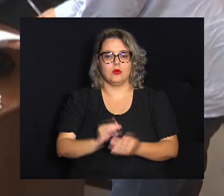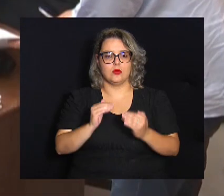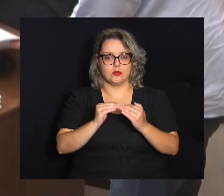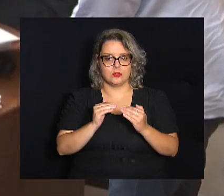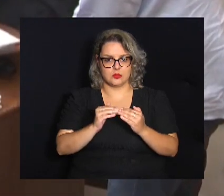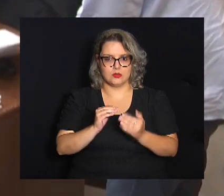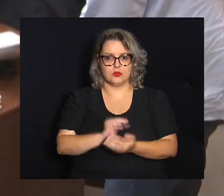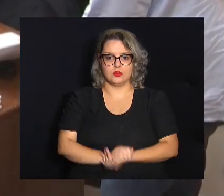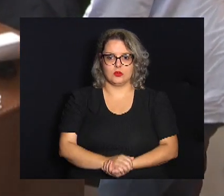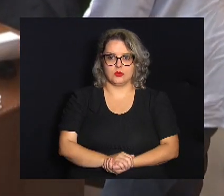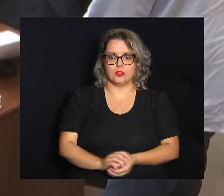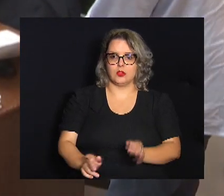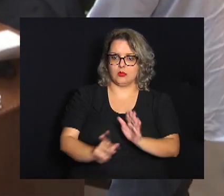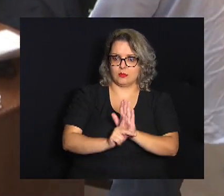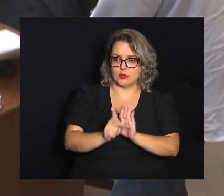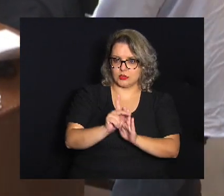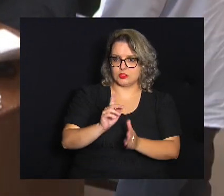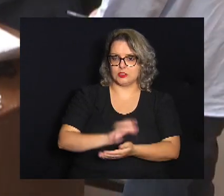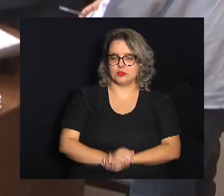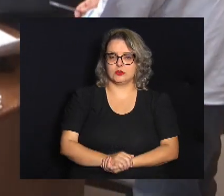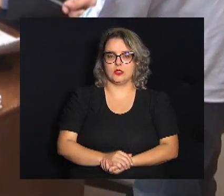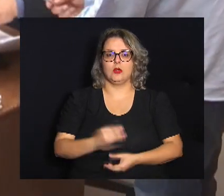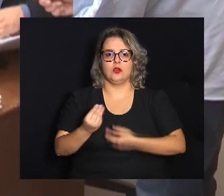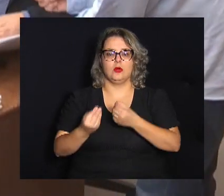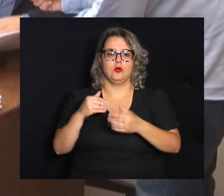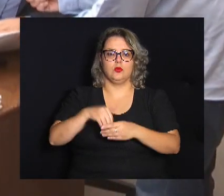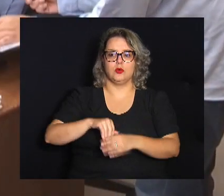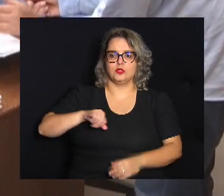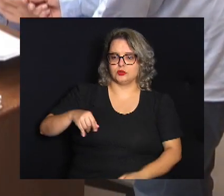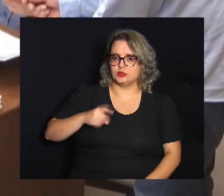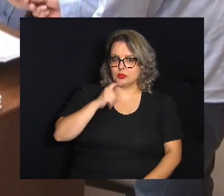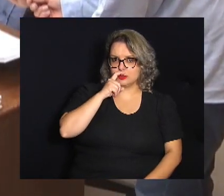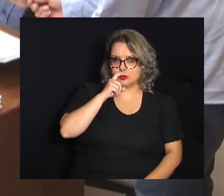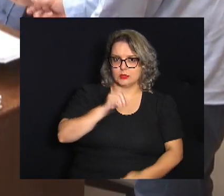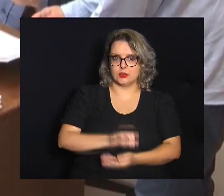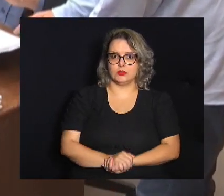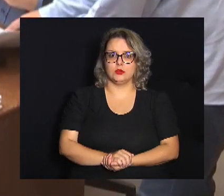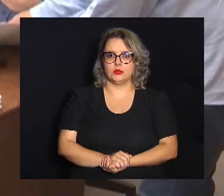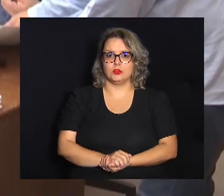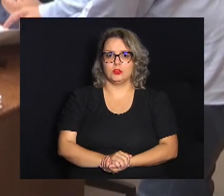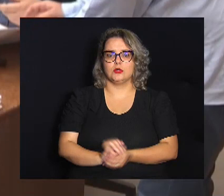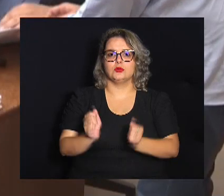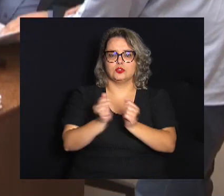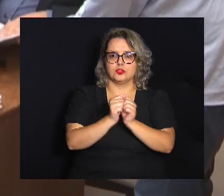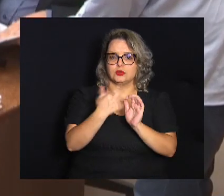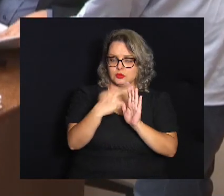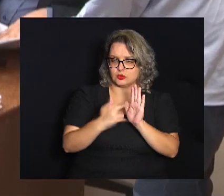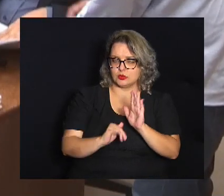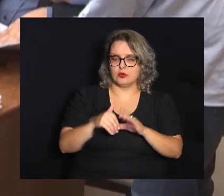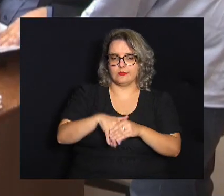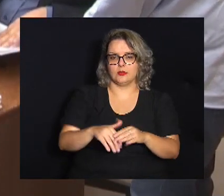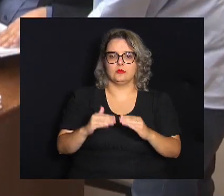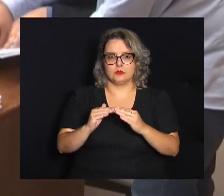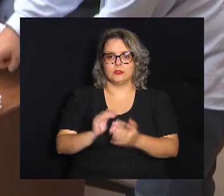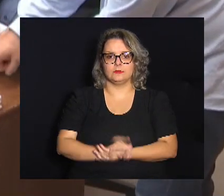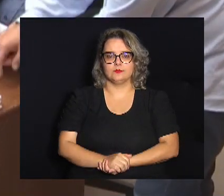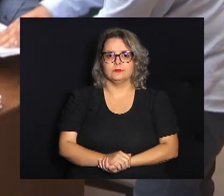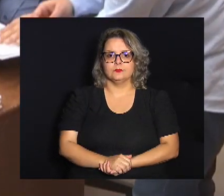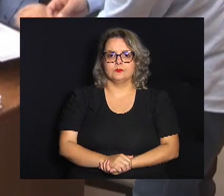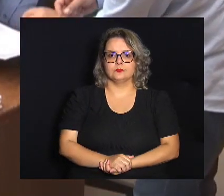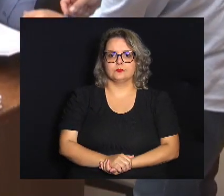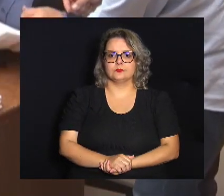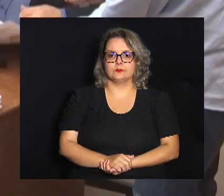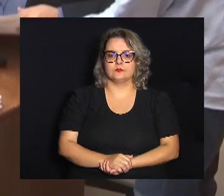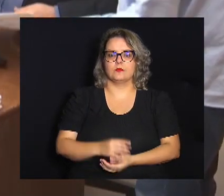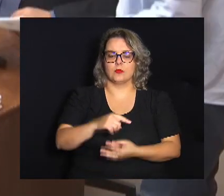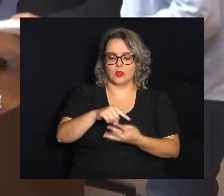Favorável ao projeto. Como vota o vereador Schneider? Eu acompanho o relator, voto favorável. Com 4